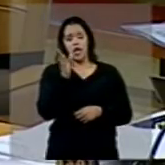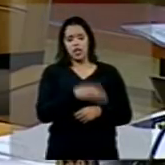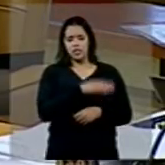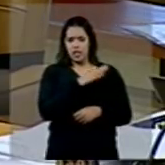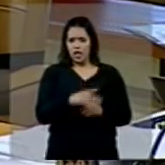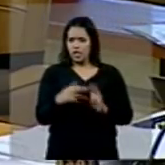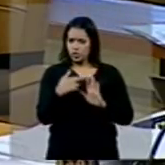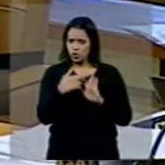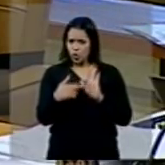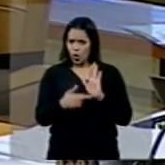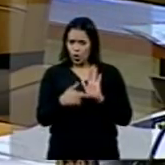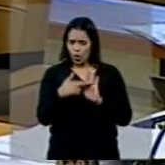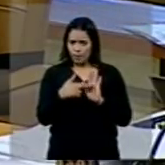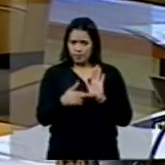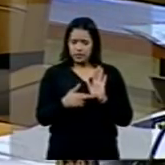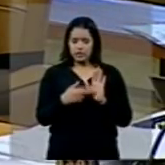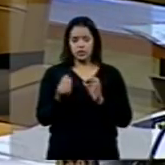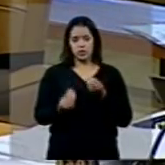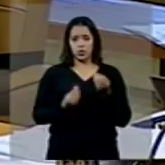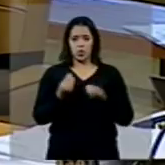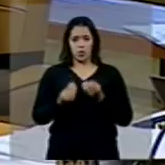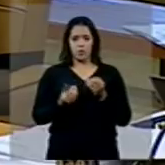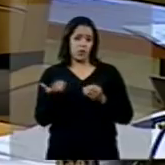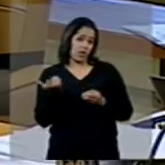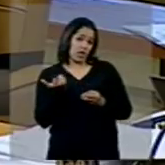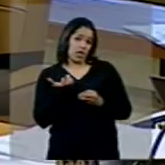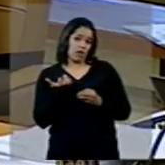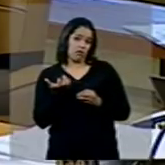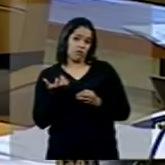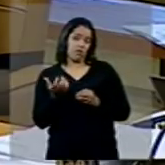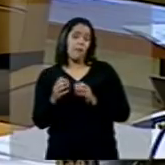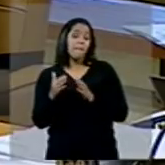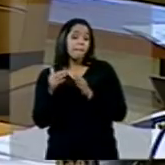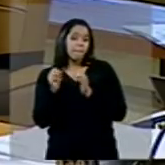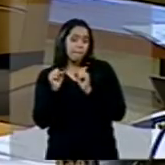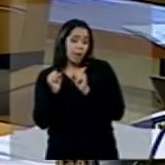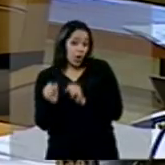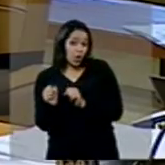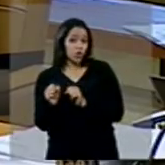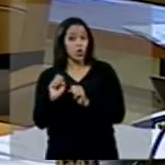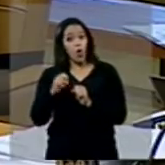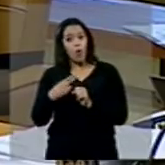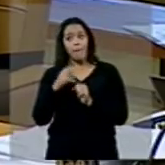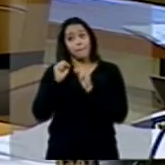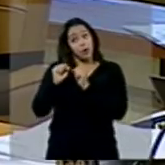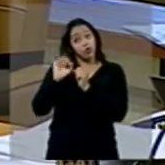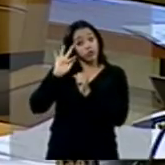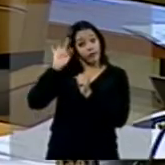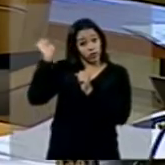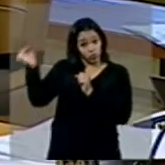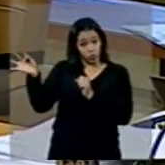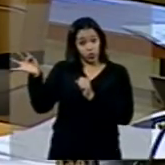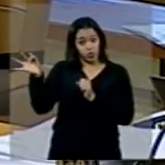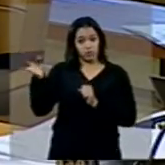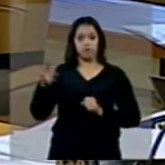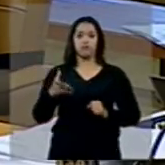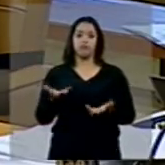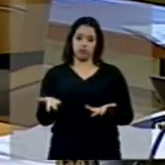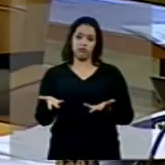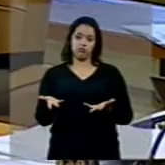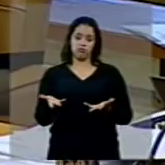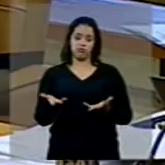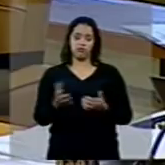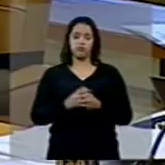normas, tal como pretendida na petição inicial, poderia ou poderá, aqui o verbo está,